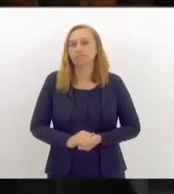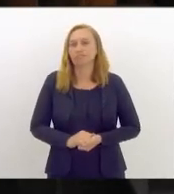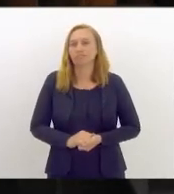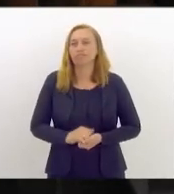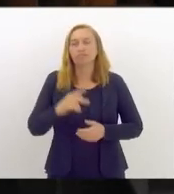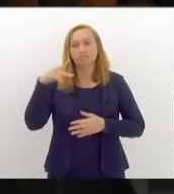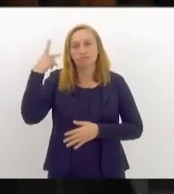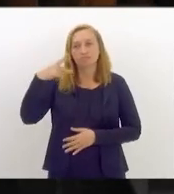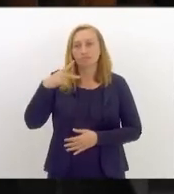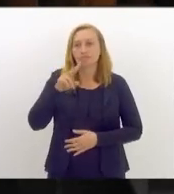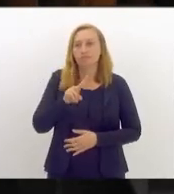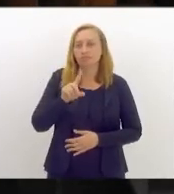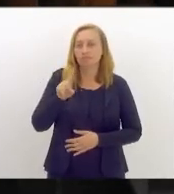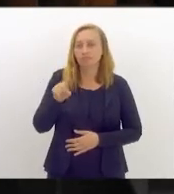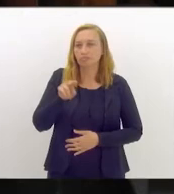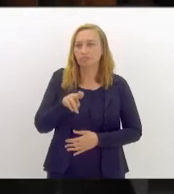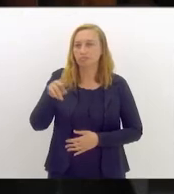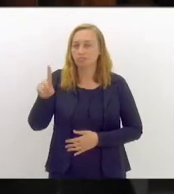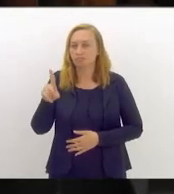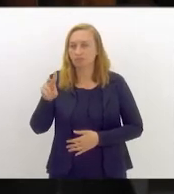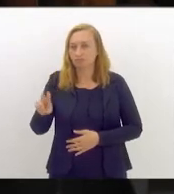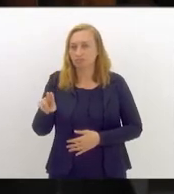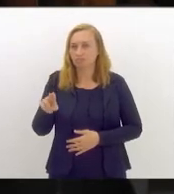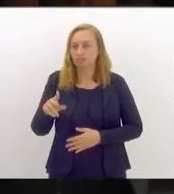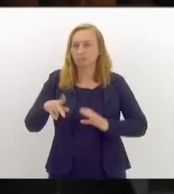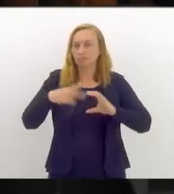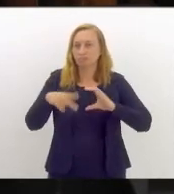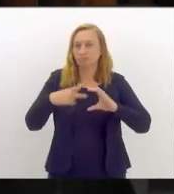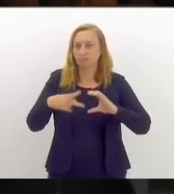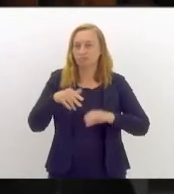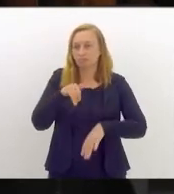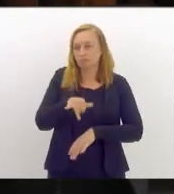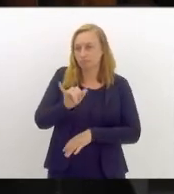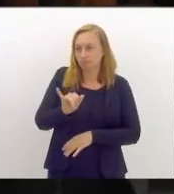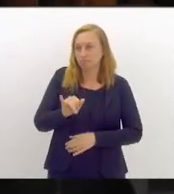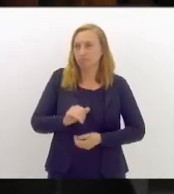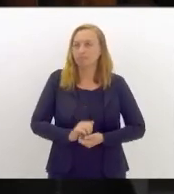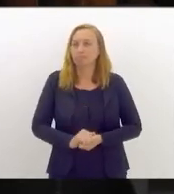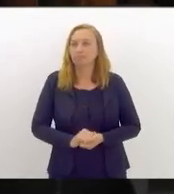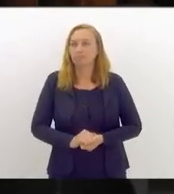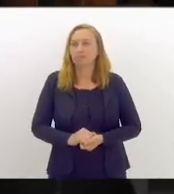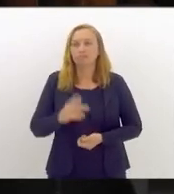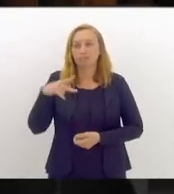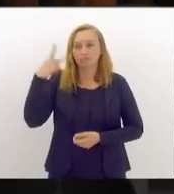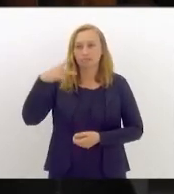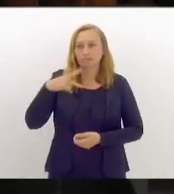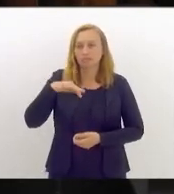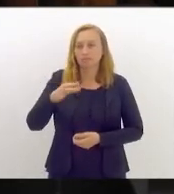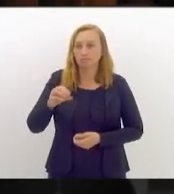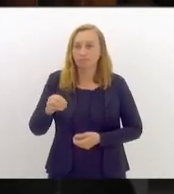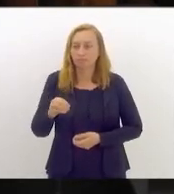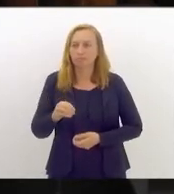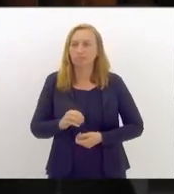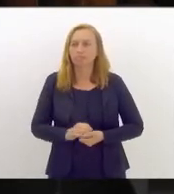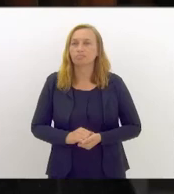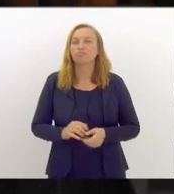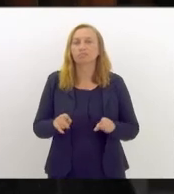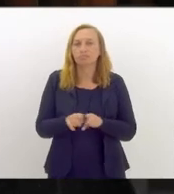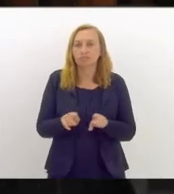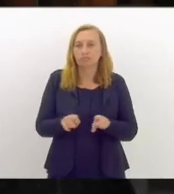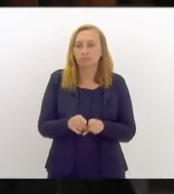Vereador Dudu reina presidente da Câmara Municipal de Nova Iguaçu e Vereador Márcio Guerreiro também